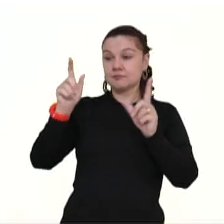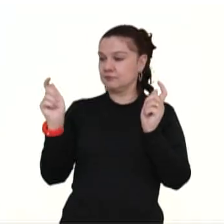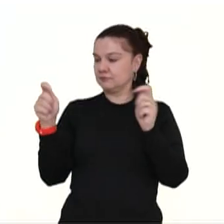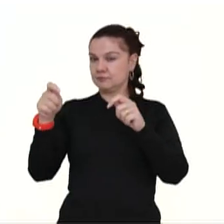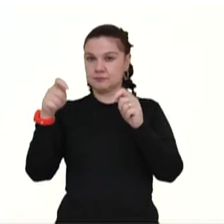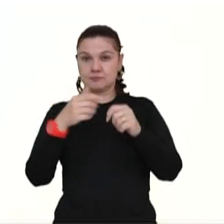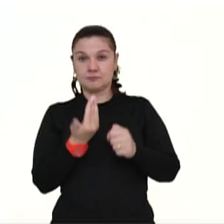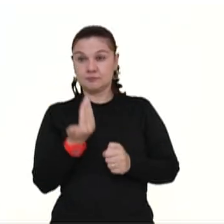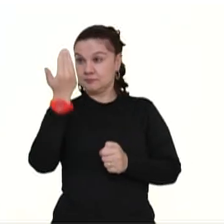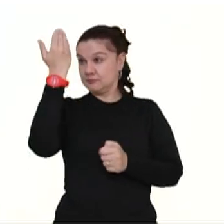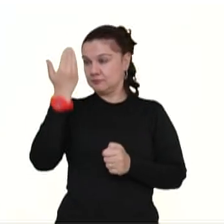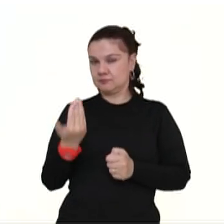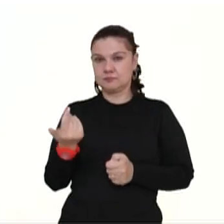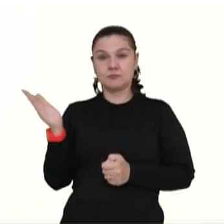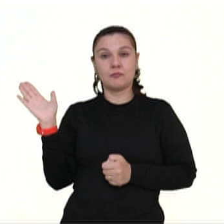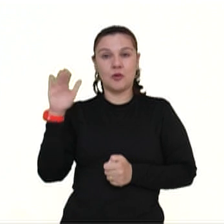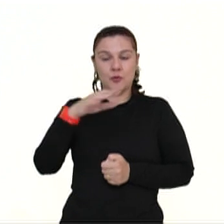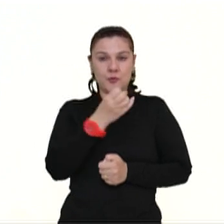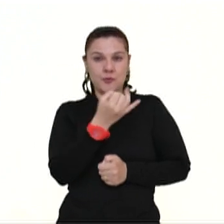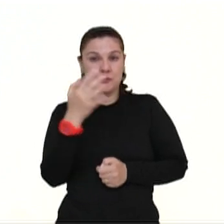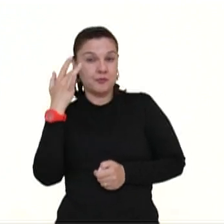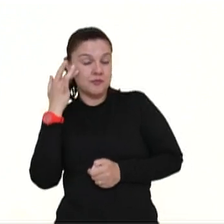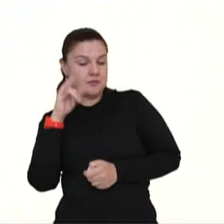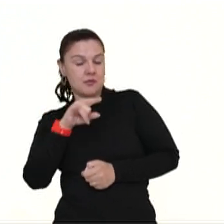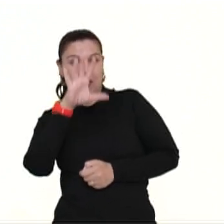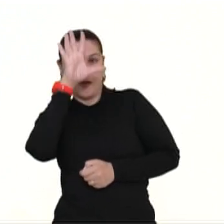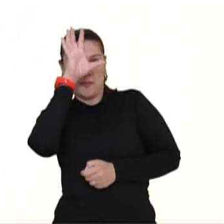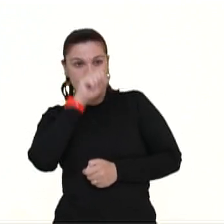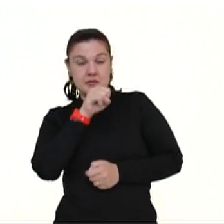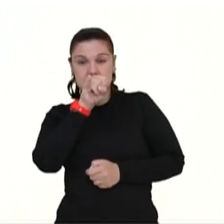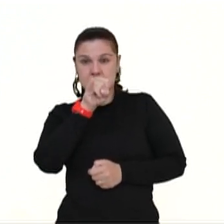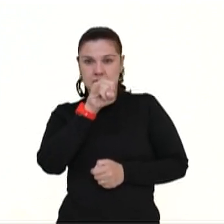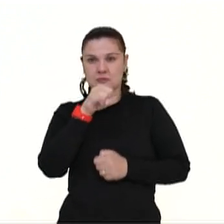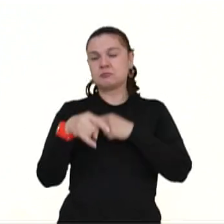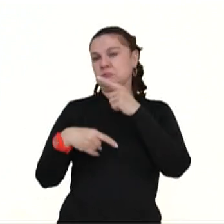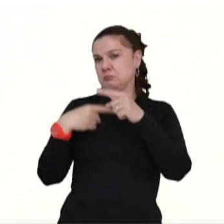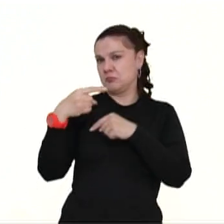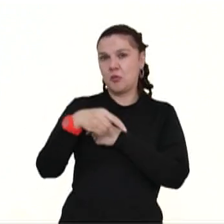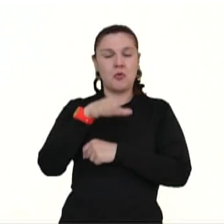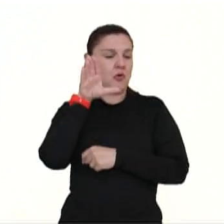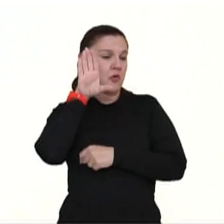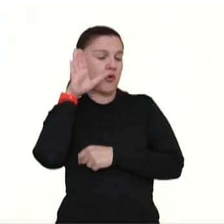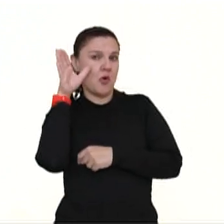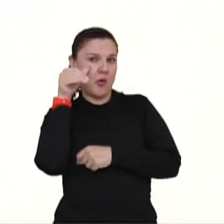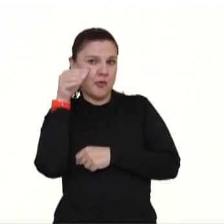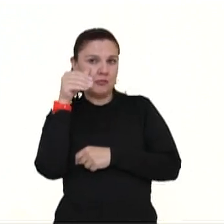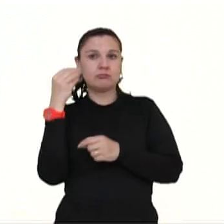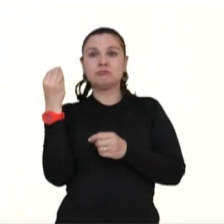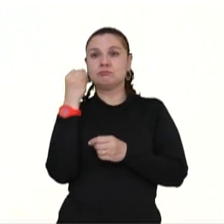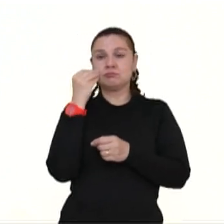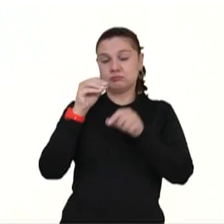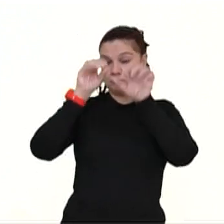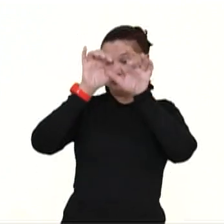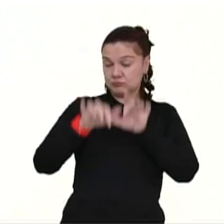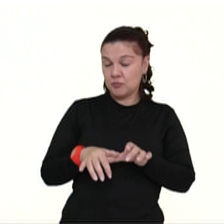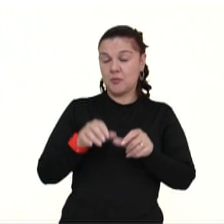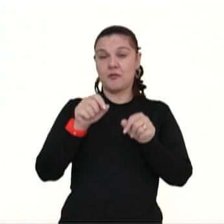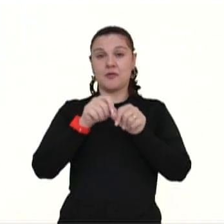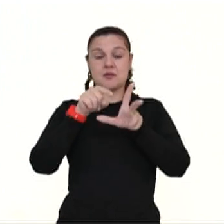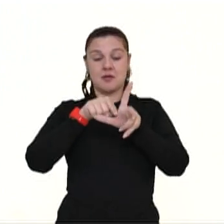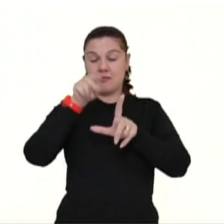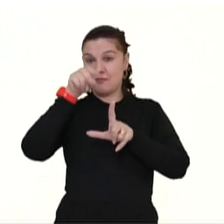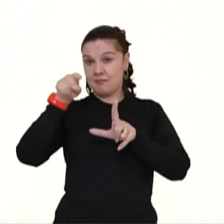né? Eu trouxe alguns aqui para você ter contato, certo? Se você quiser depois entrar no Excel, tentar olhar, se você puder, né? Faça